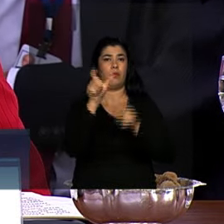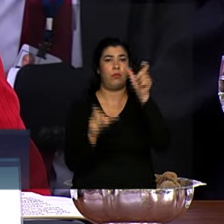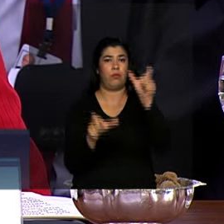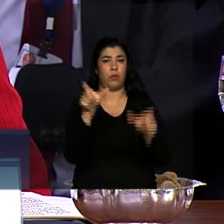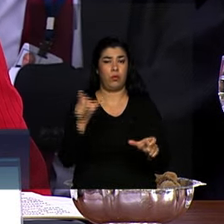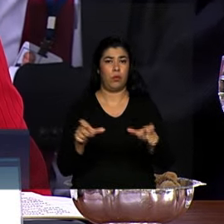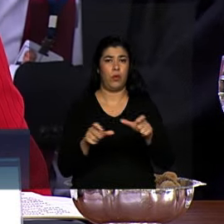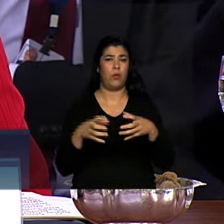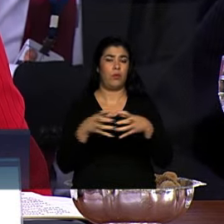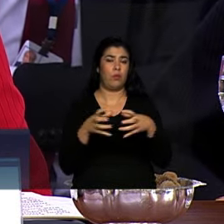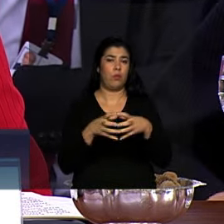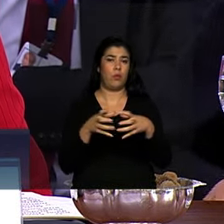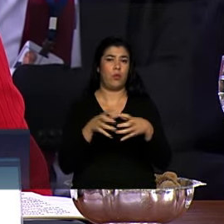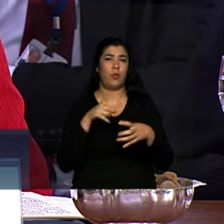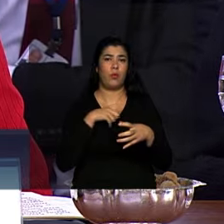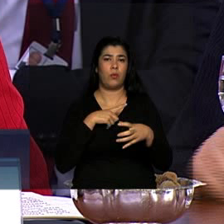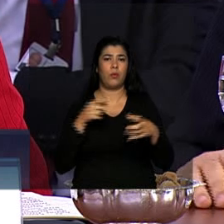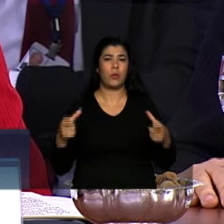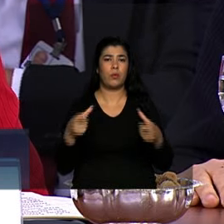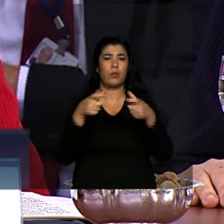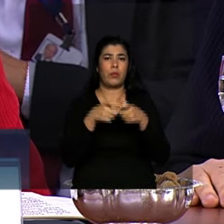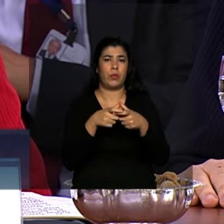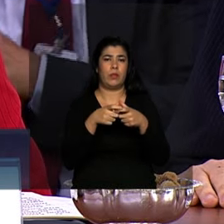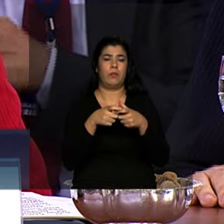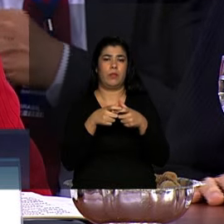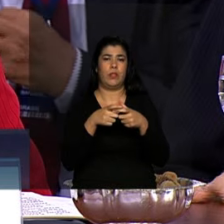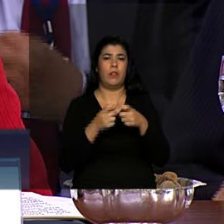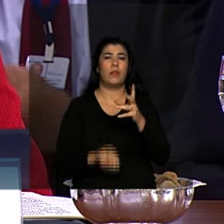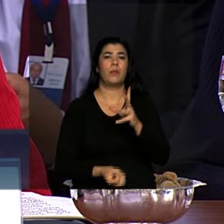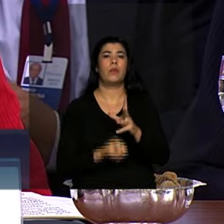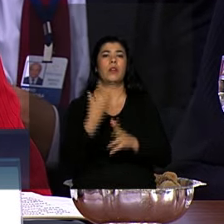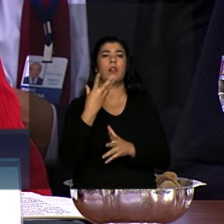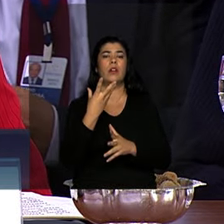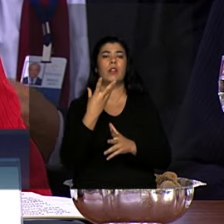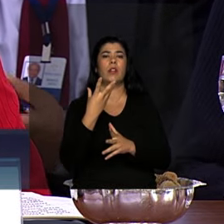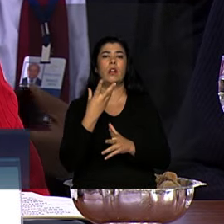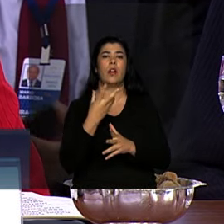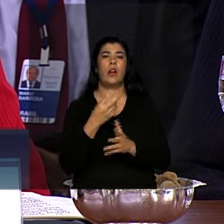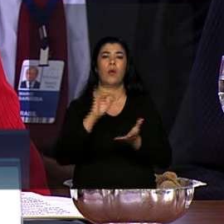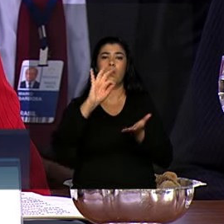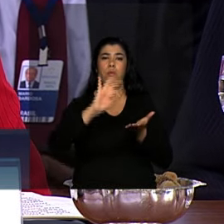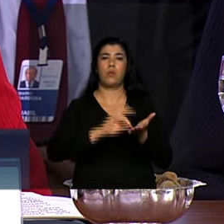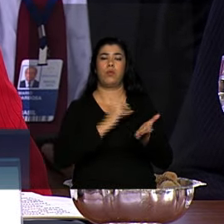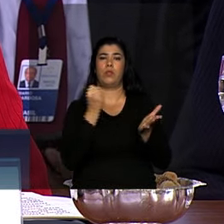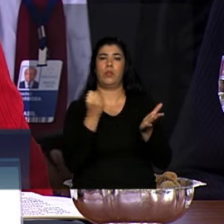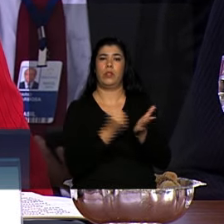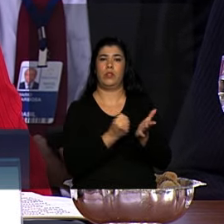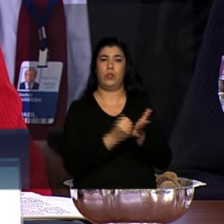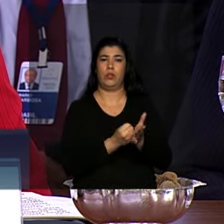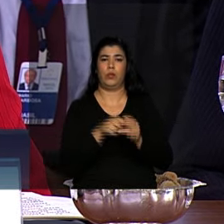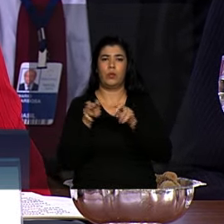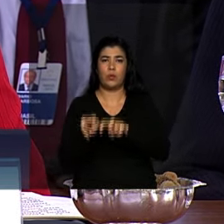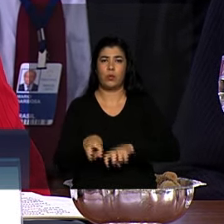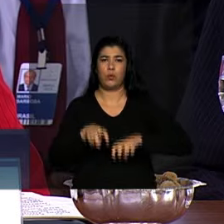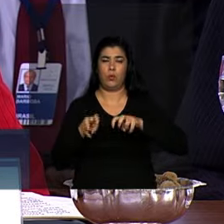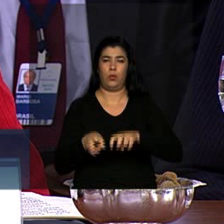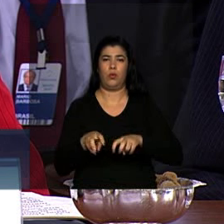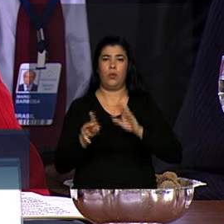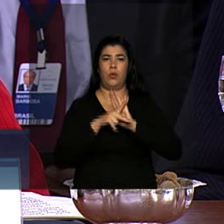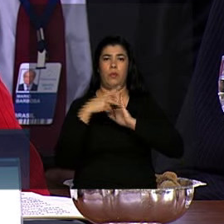porte. Criaremos o Registro de Agricultores Familiares do Mercosul, que